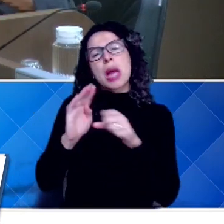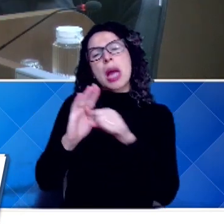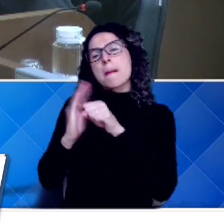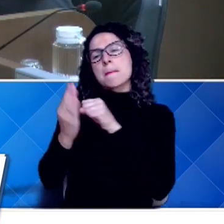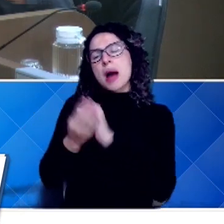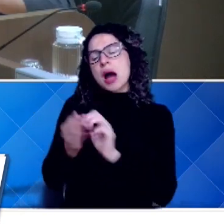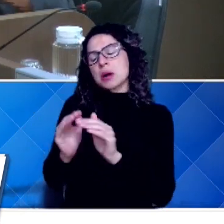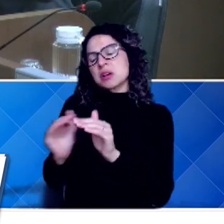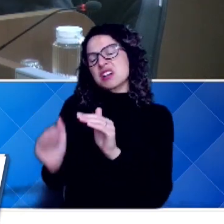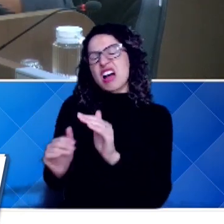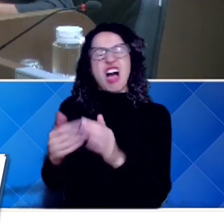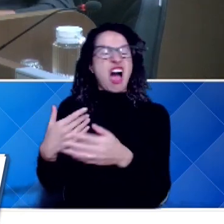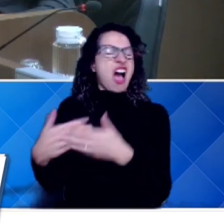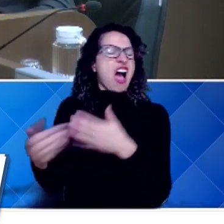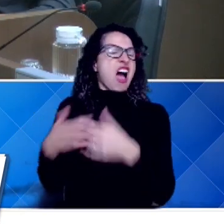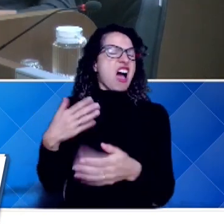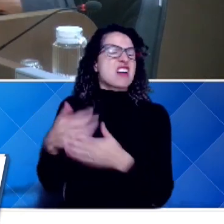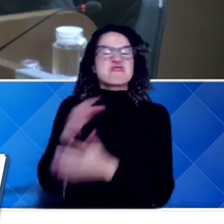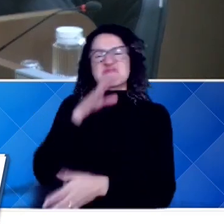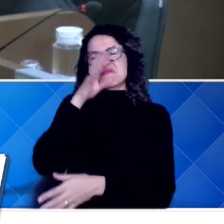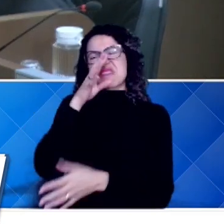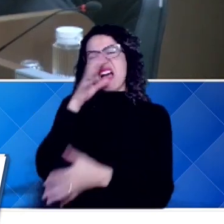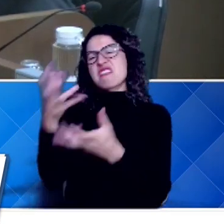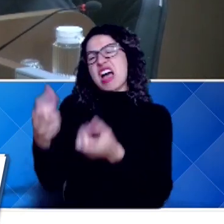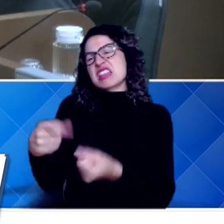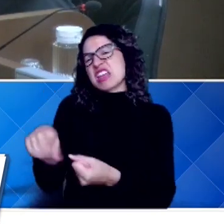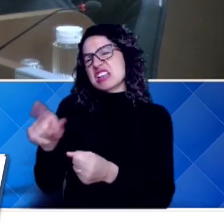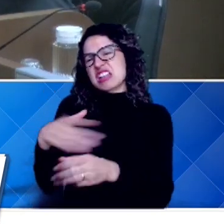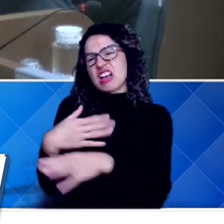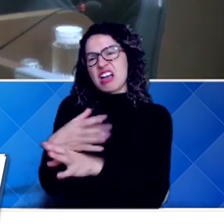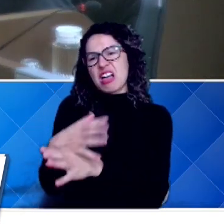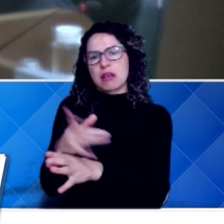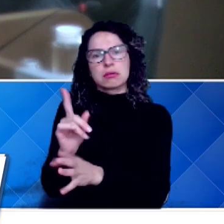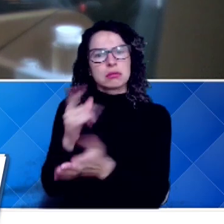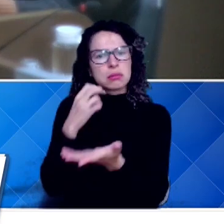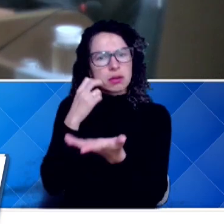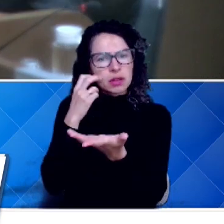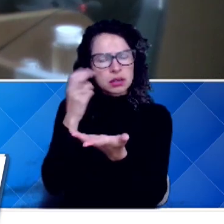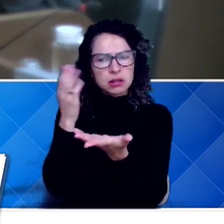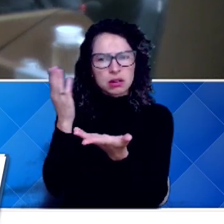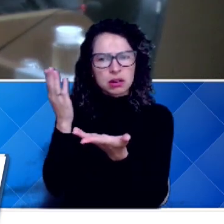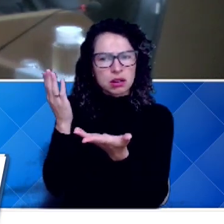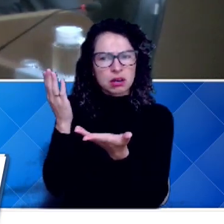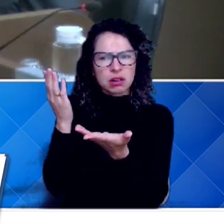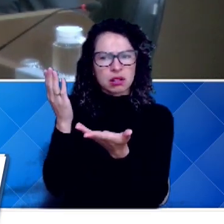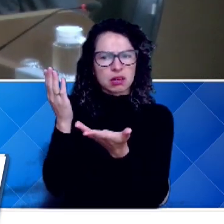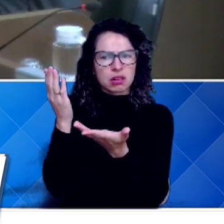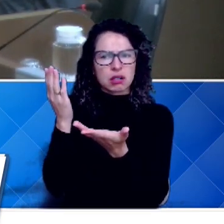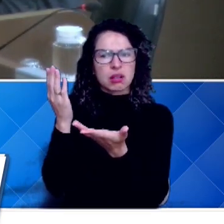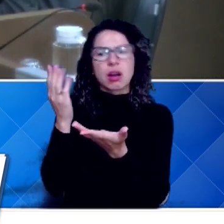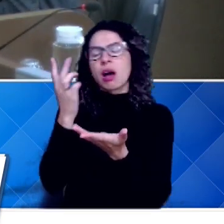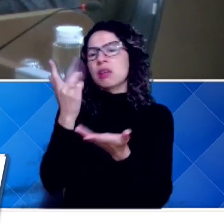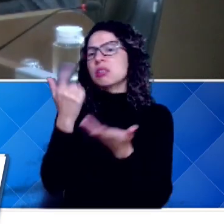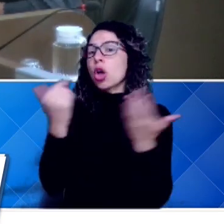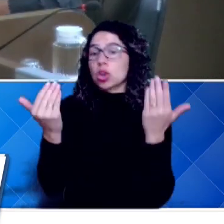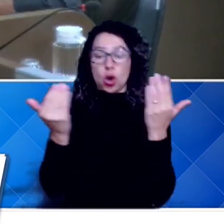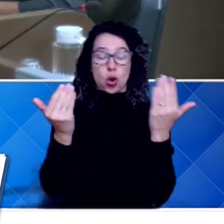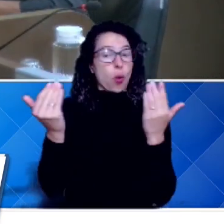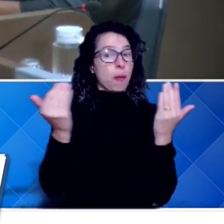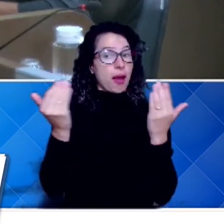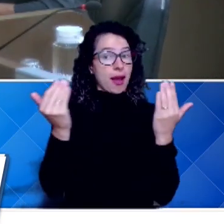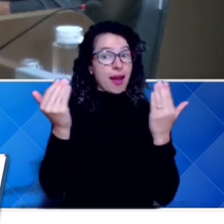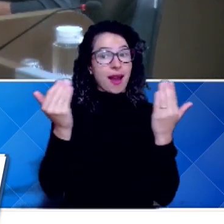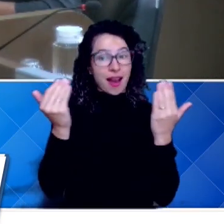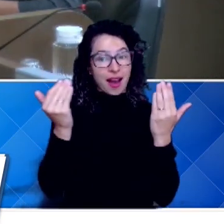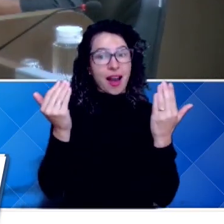vamos fazer de qualquer jeito que eles vão aceitar. Isso aí é uma vergonha. Isso aí, se a gente comparar uma